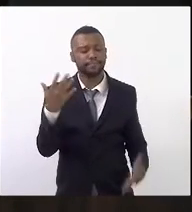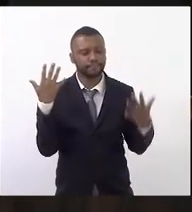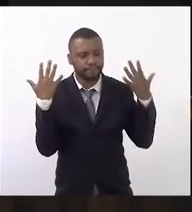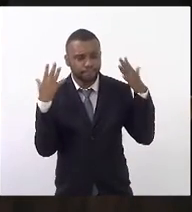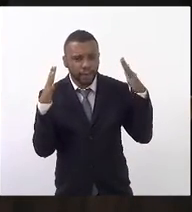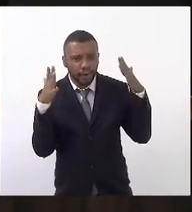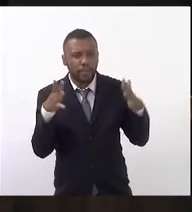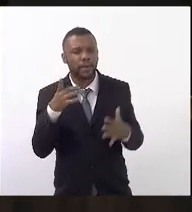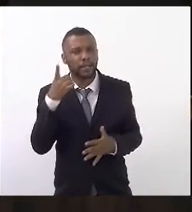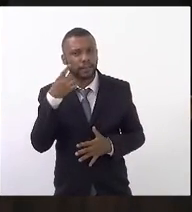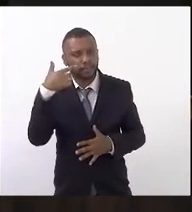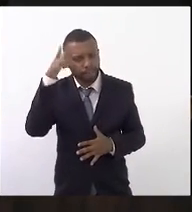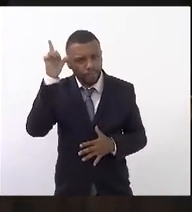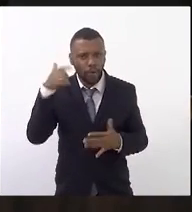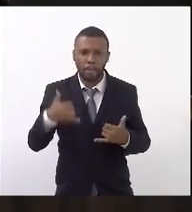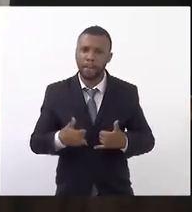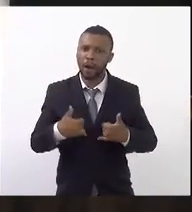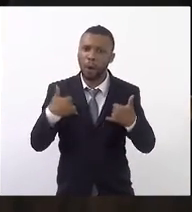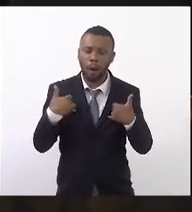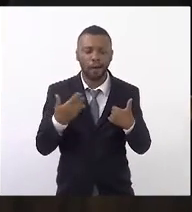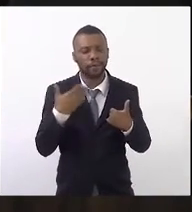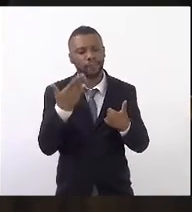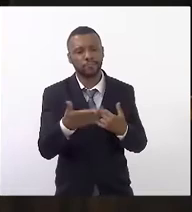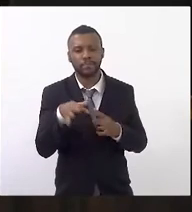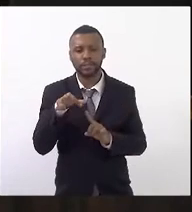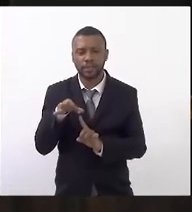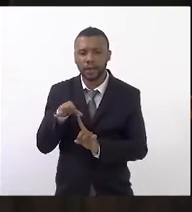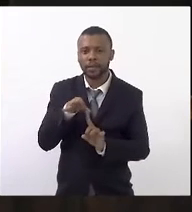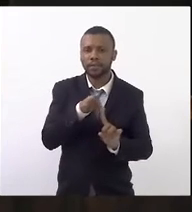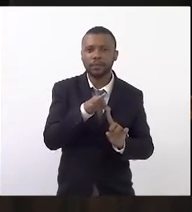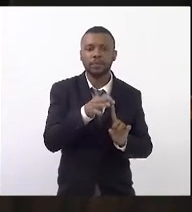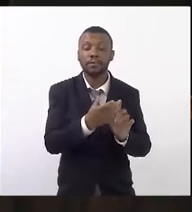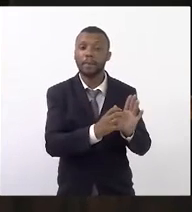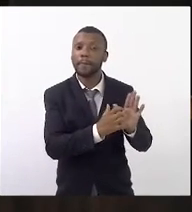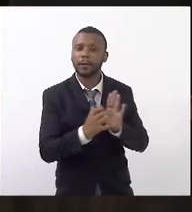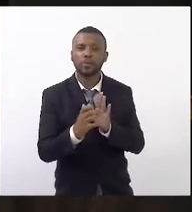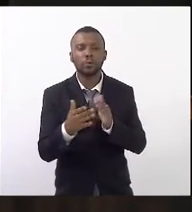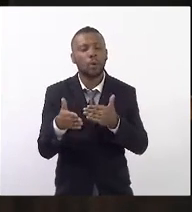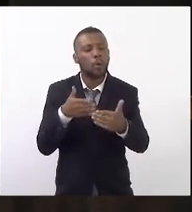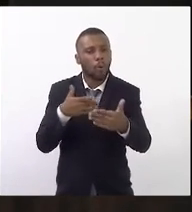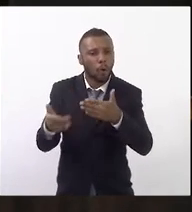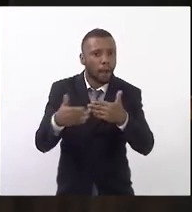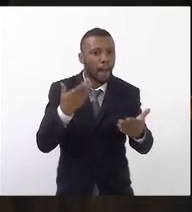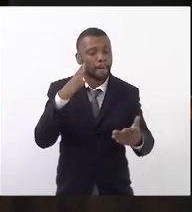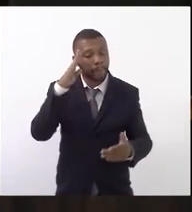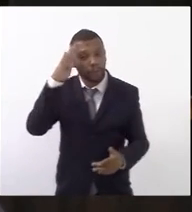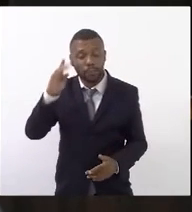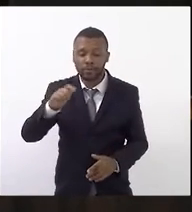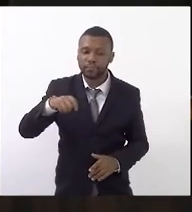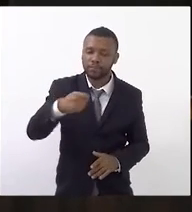essa casa ter Vossa Excelência na liderança de qualquer partido que seja, ainda mais o PSD,